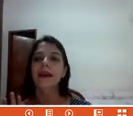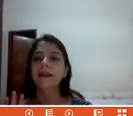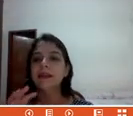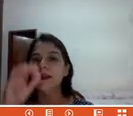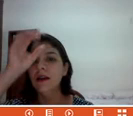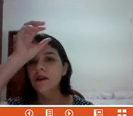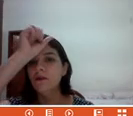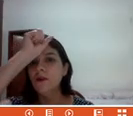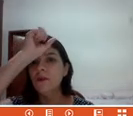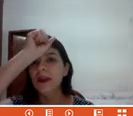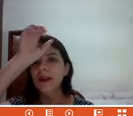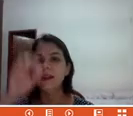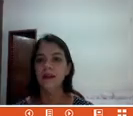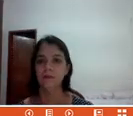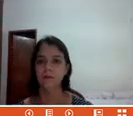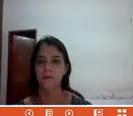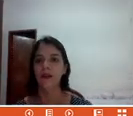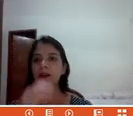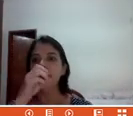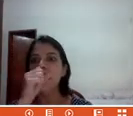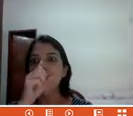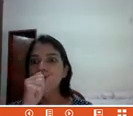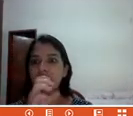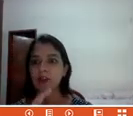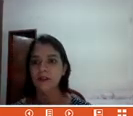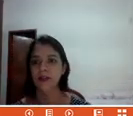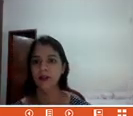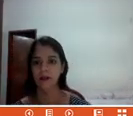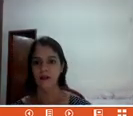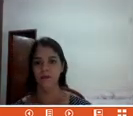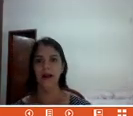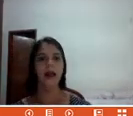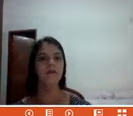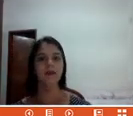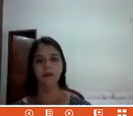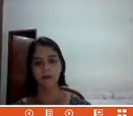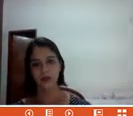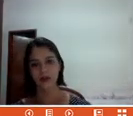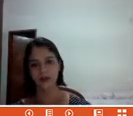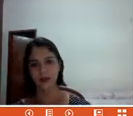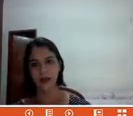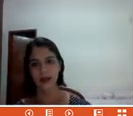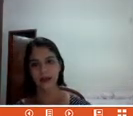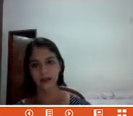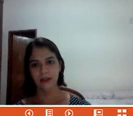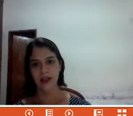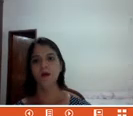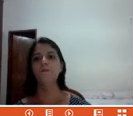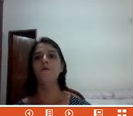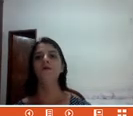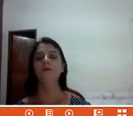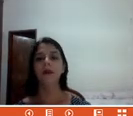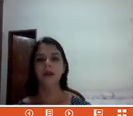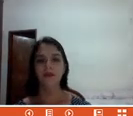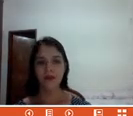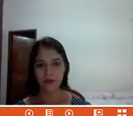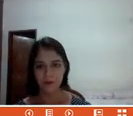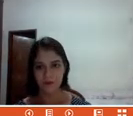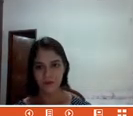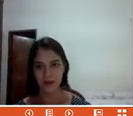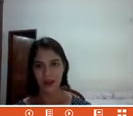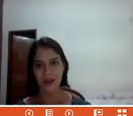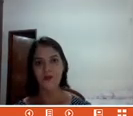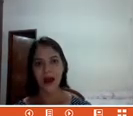na testa. Vou aprender laranja, palavras totalmente diferentes,